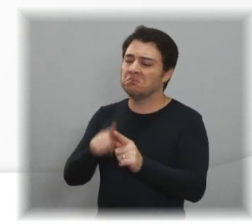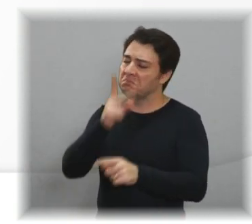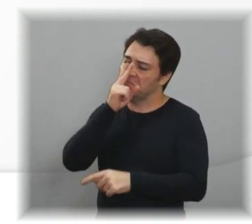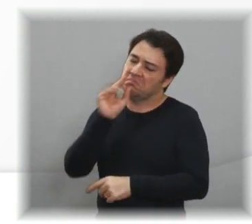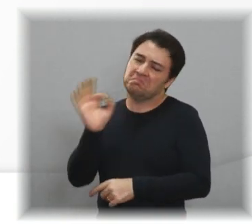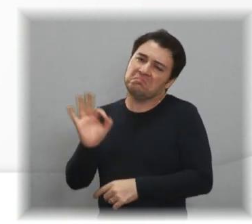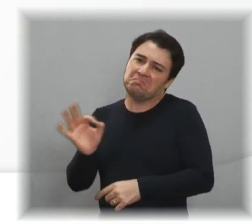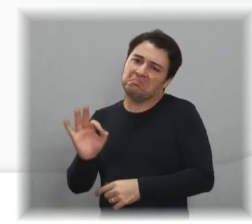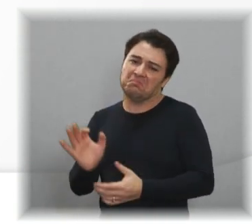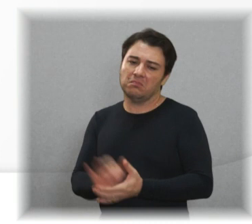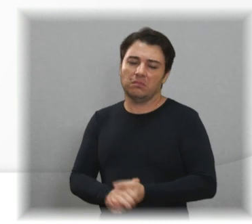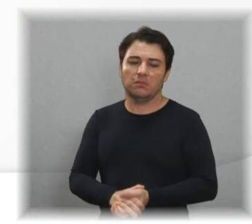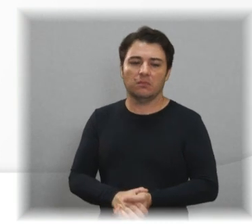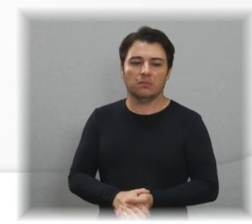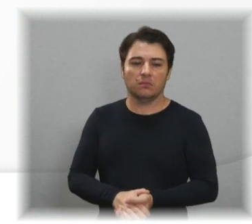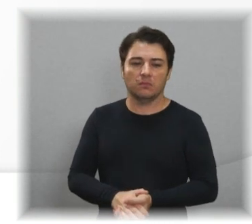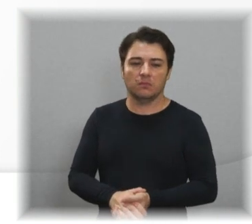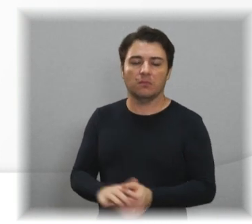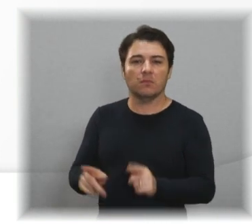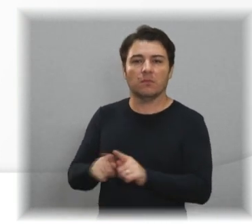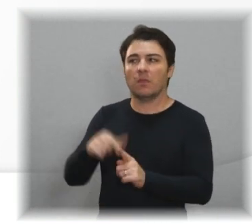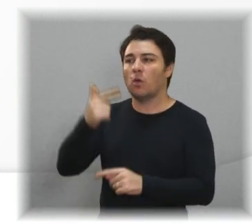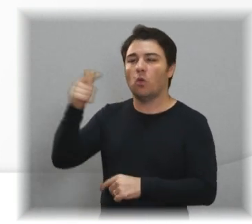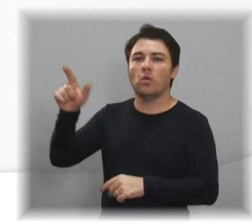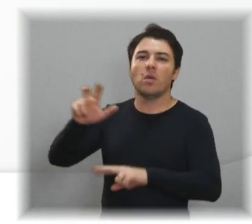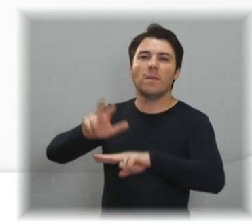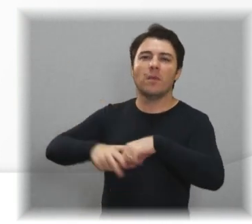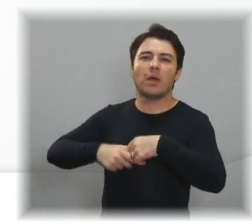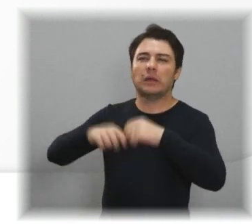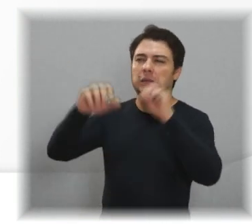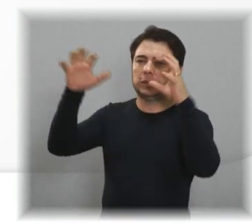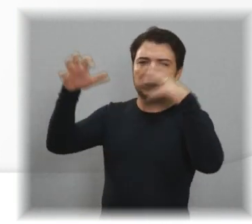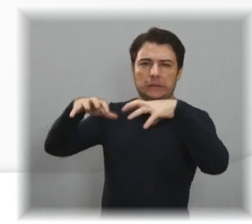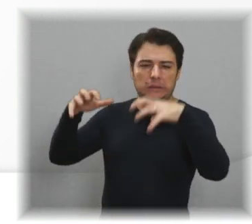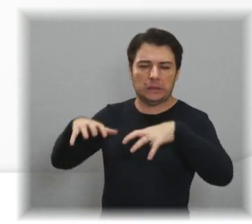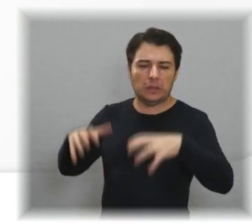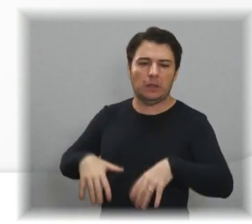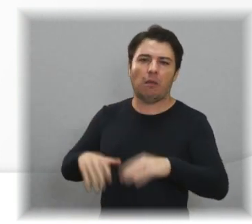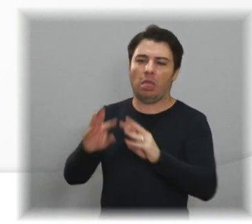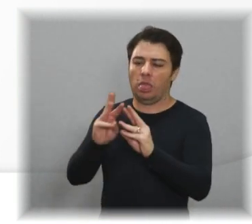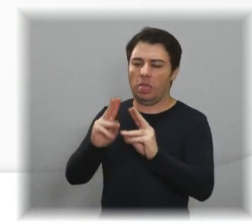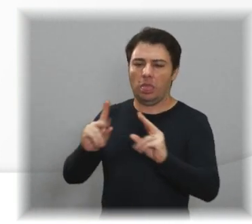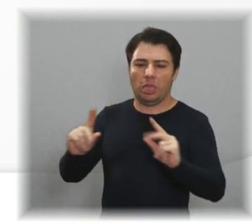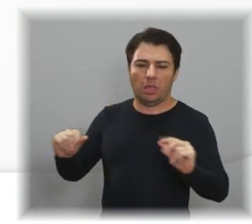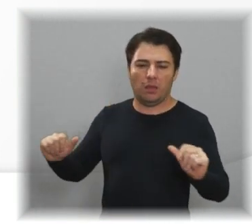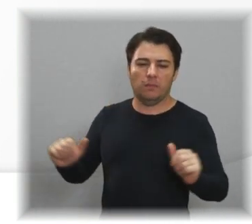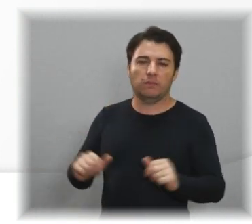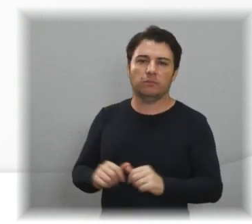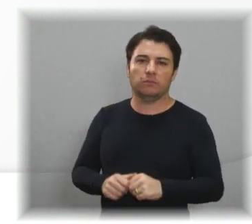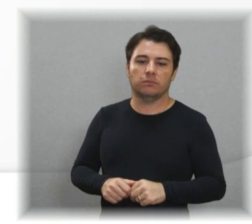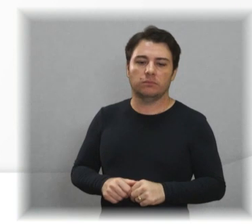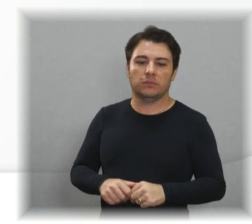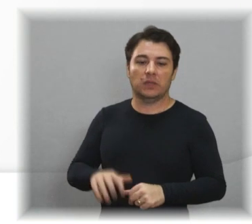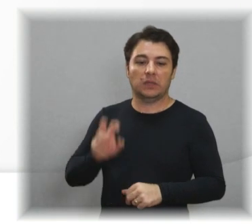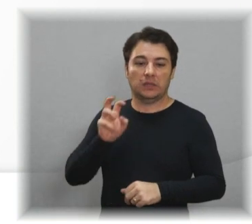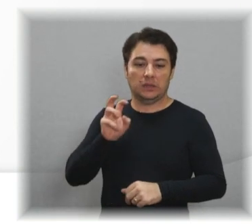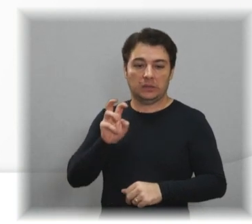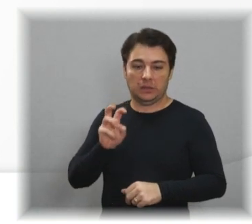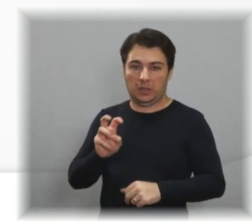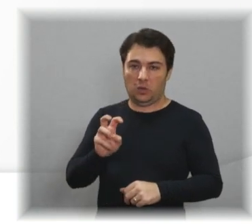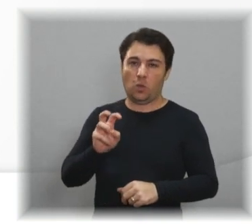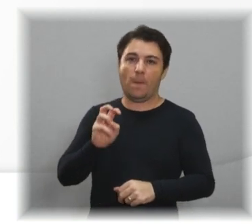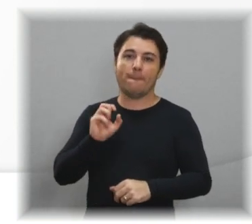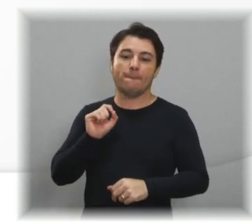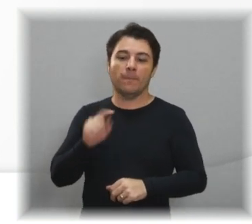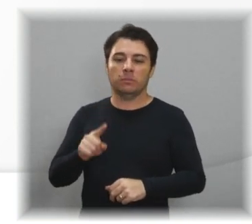identificado a ocorrência por descarga atmosférica 11000 chegar aí corrosão ao barramento você ver que cinco mil consumidores